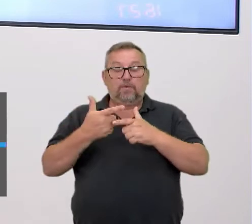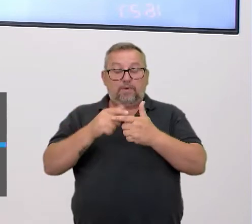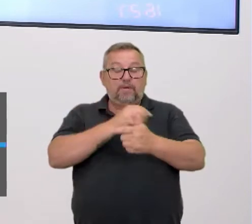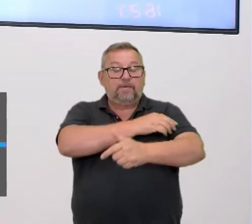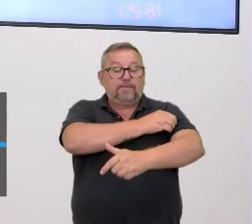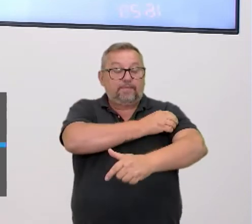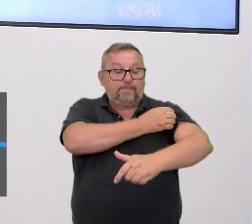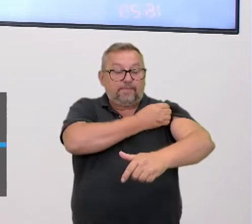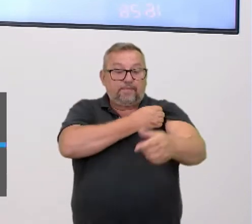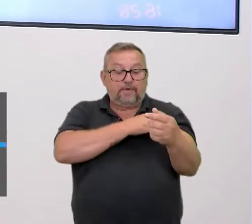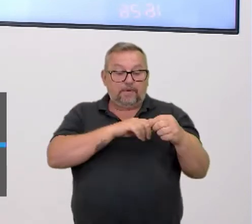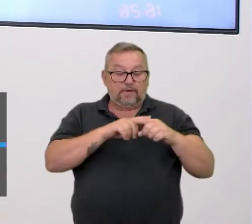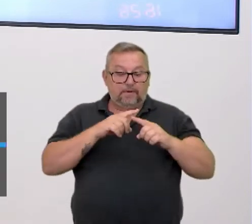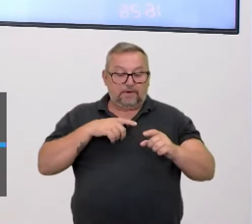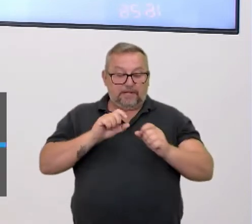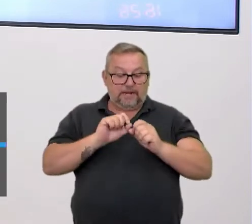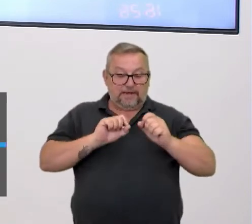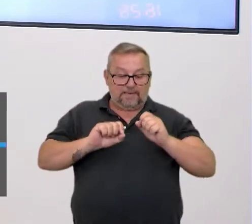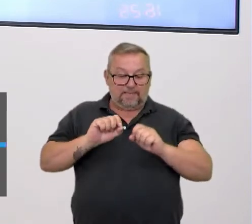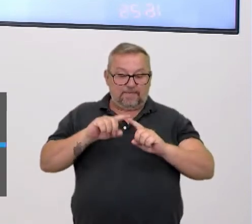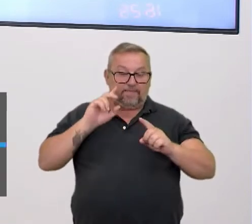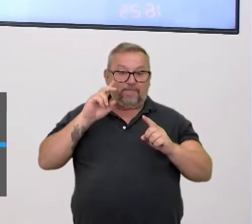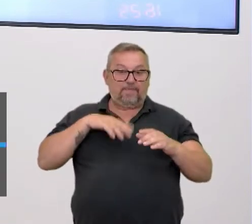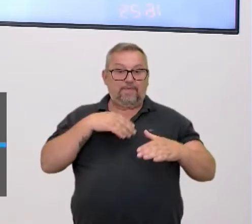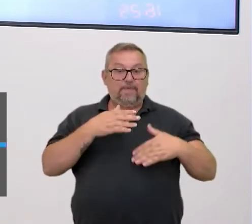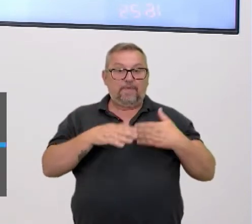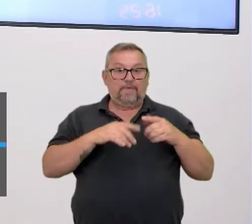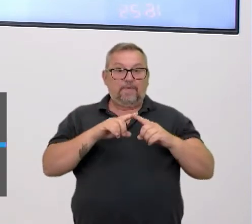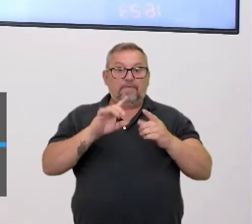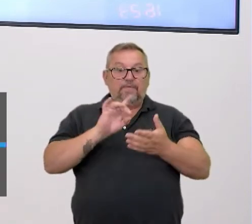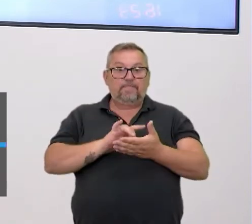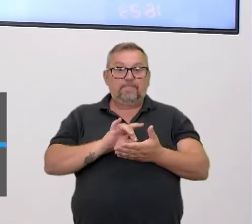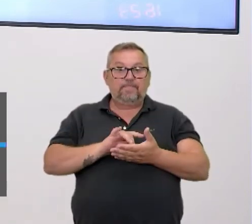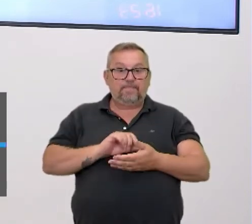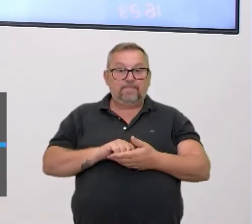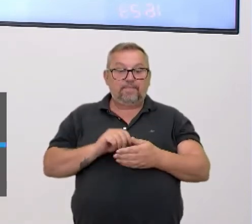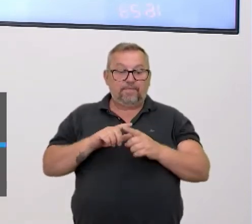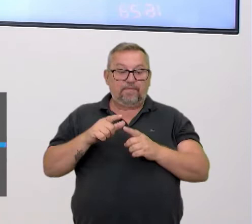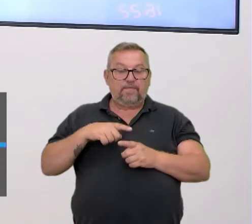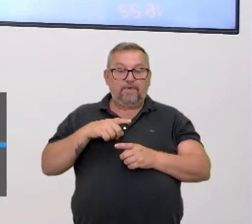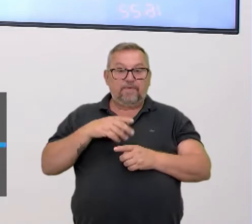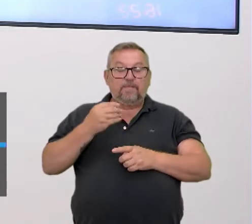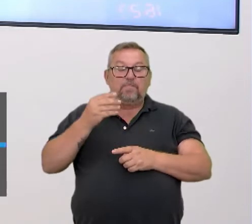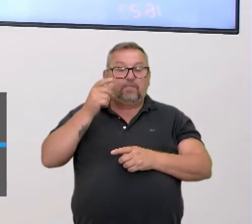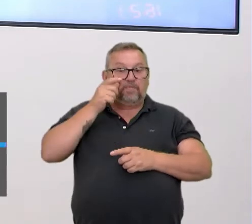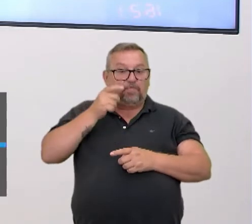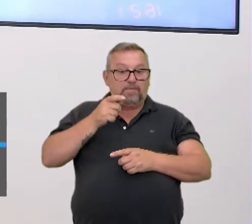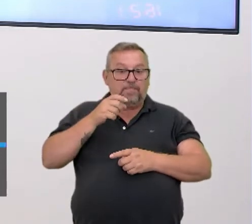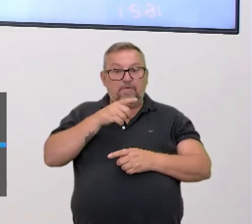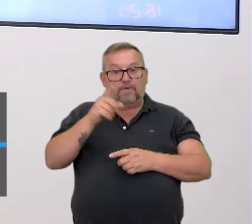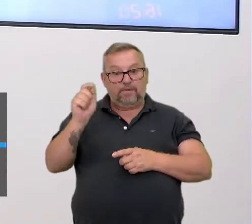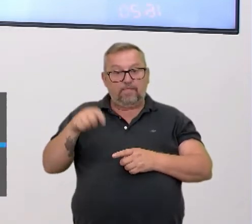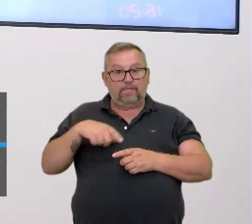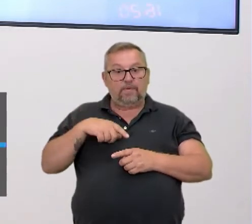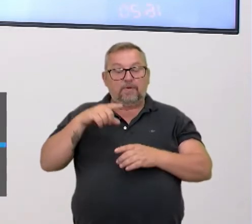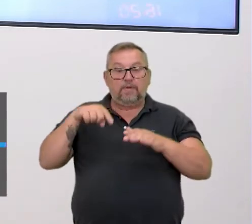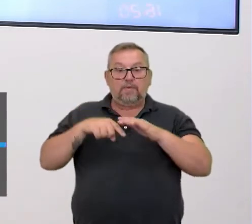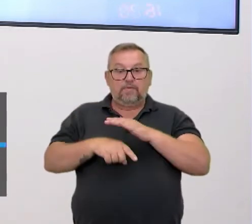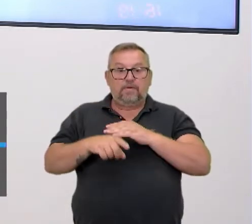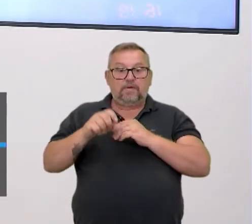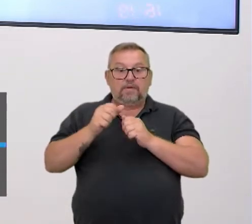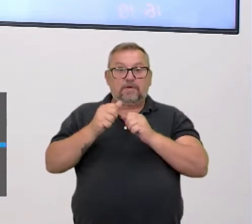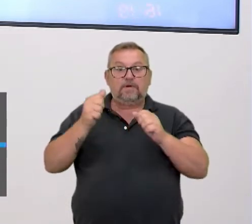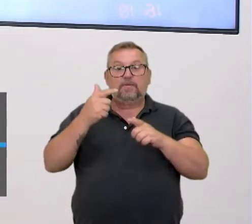nessa sequência genética aí. É um processo mesmo, tudo bem? Bastante interessante, que você pode se aprofundar sem